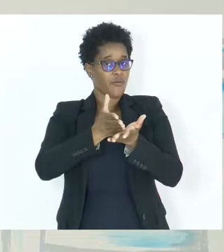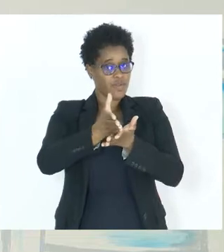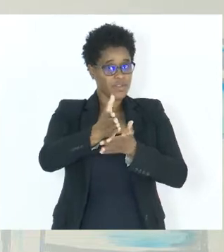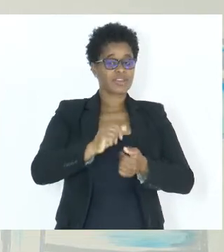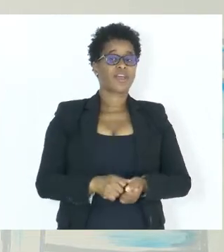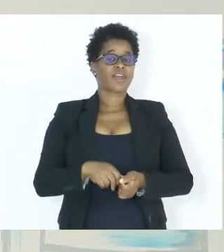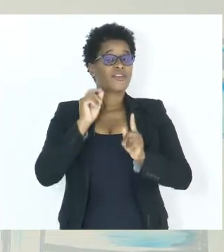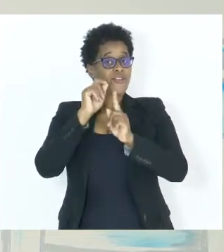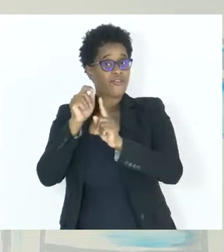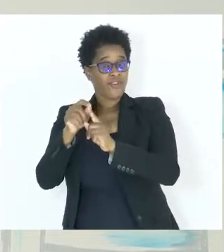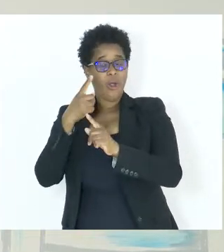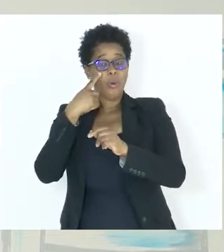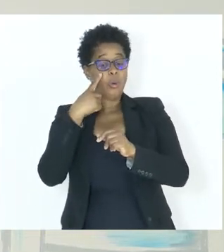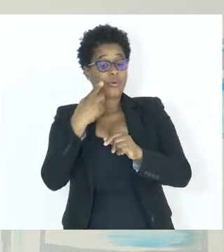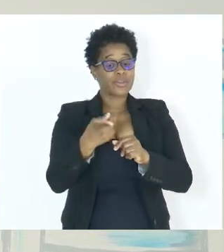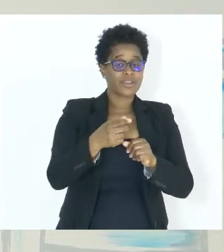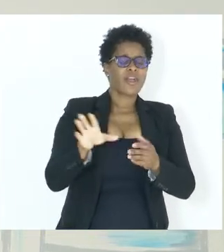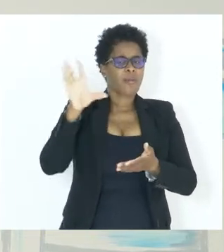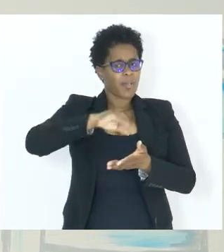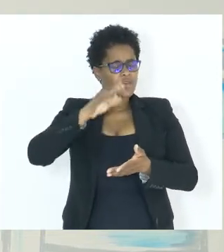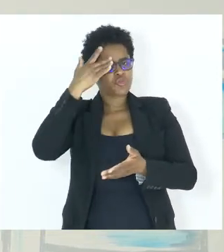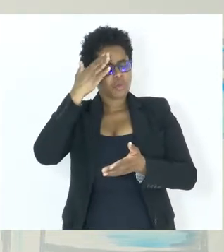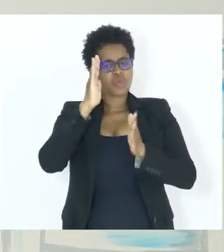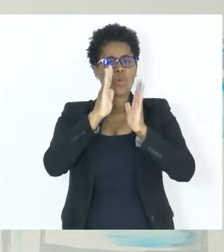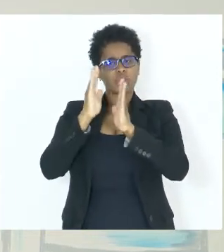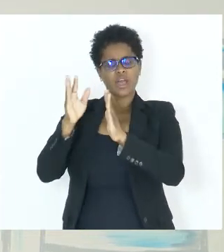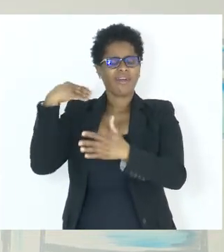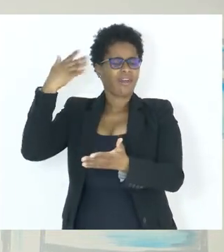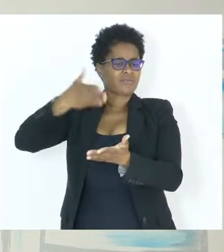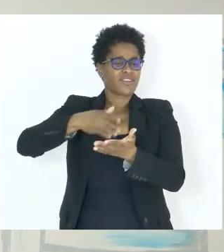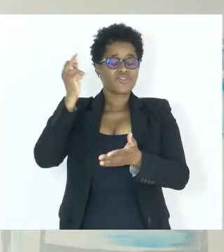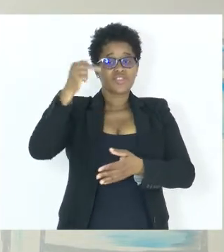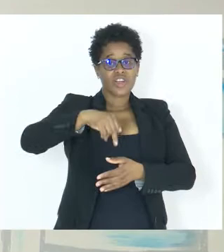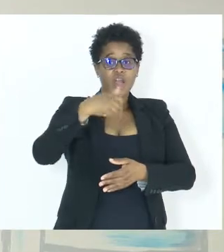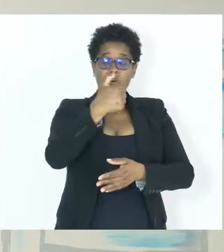a identificar, a conhecer mais números ordinais até chegar ao